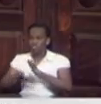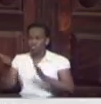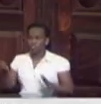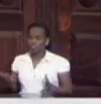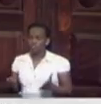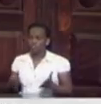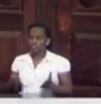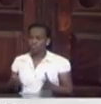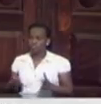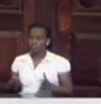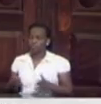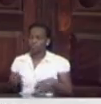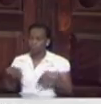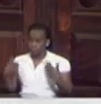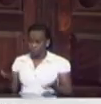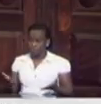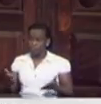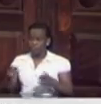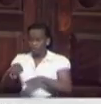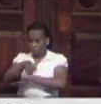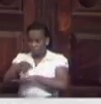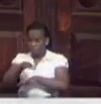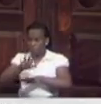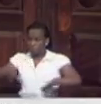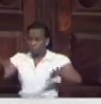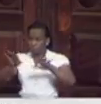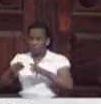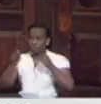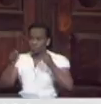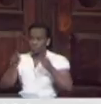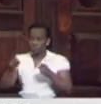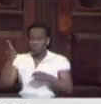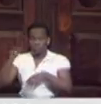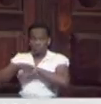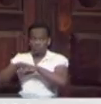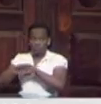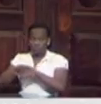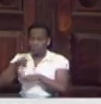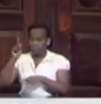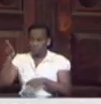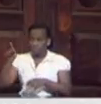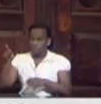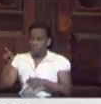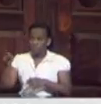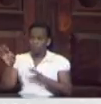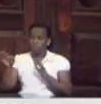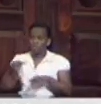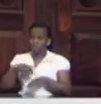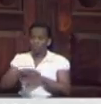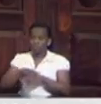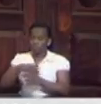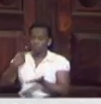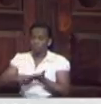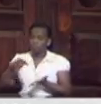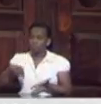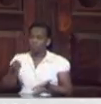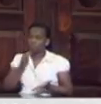Como diz nas ruas, trataram lá, mas não combinaram com os russos.